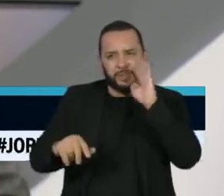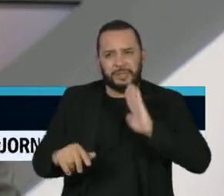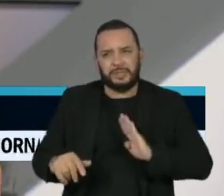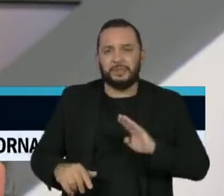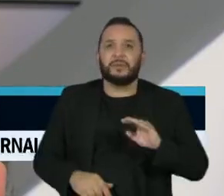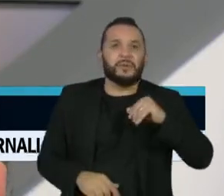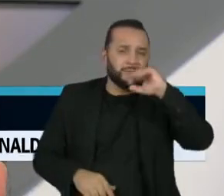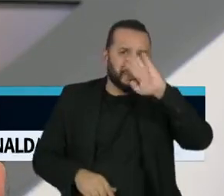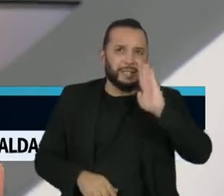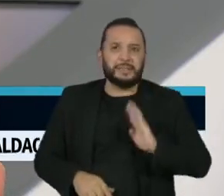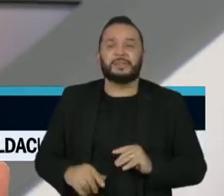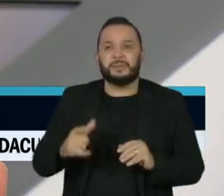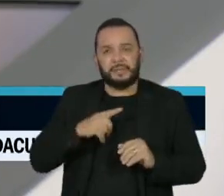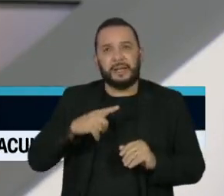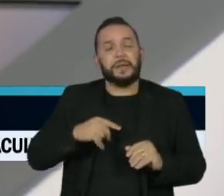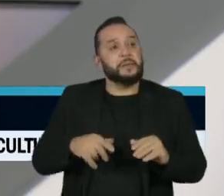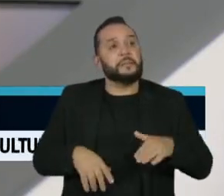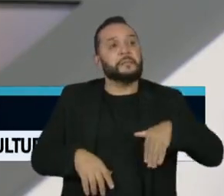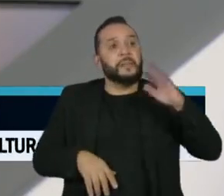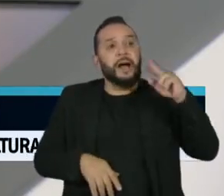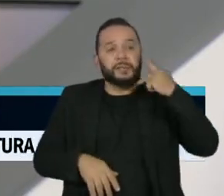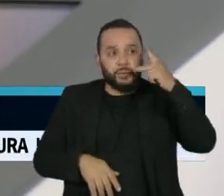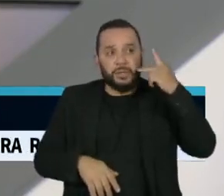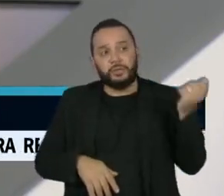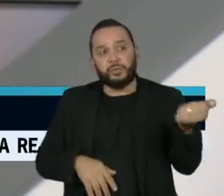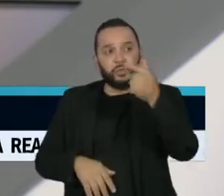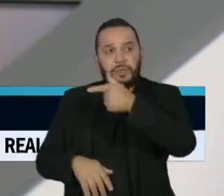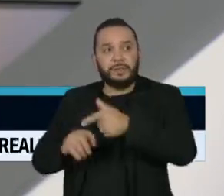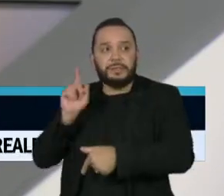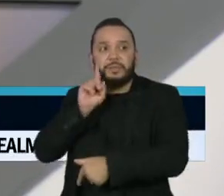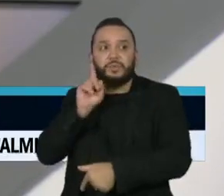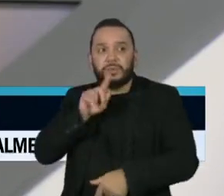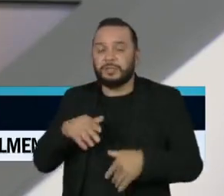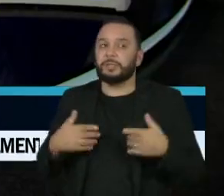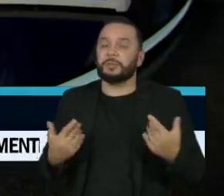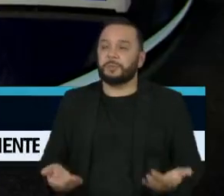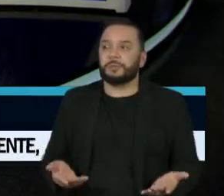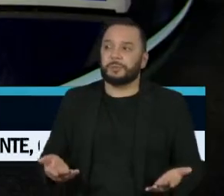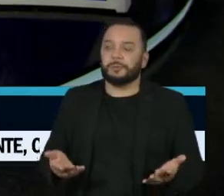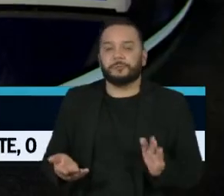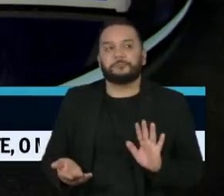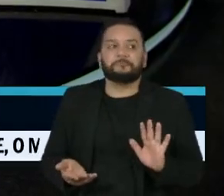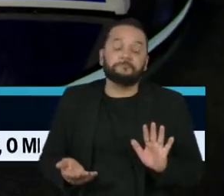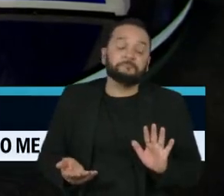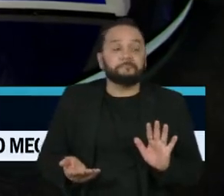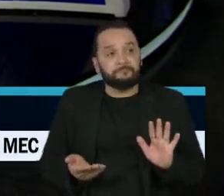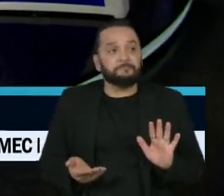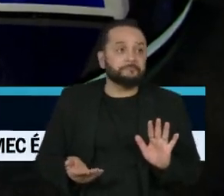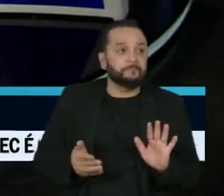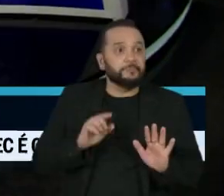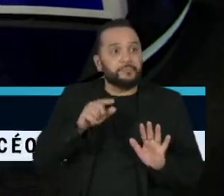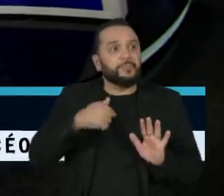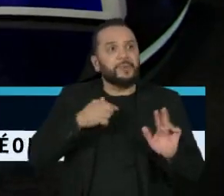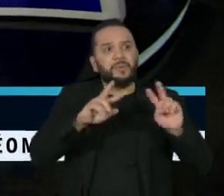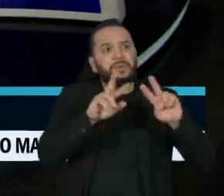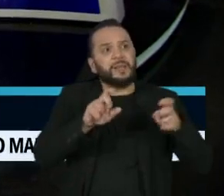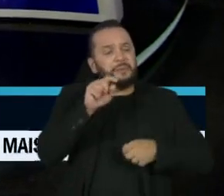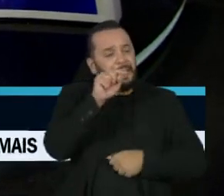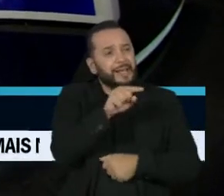tem mais parlamentares do que os Estados Unidos, que é uma população maior. Mas tem as suas especificidades. A questão é justamente essa, como